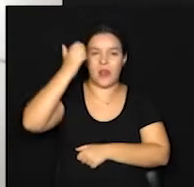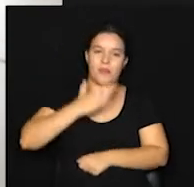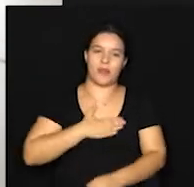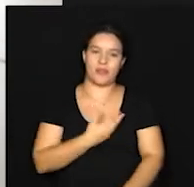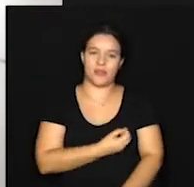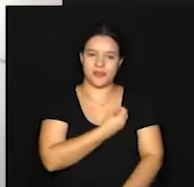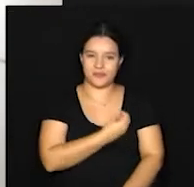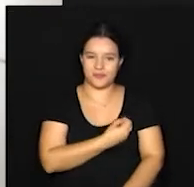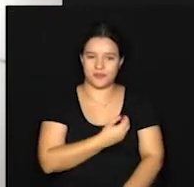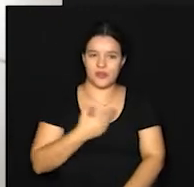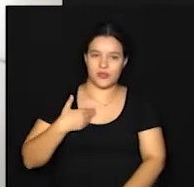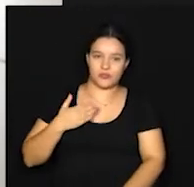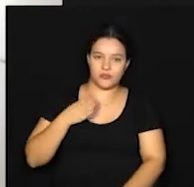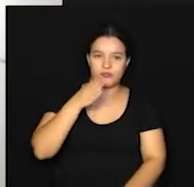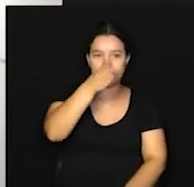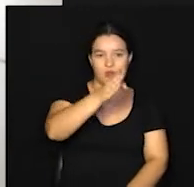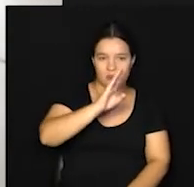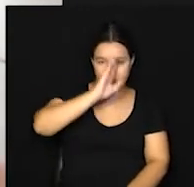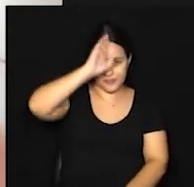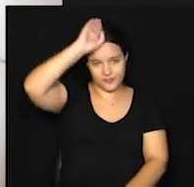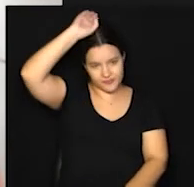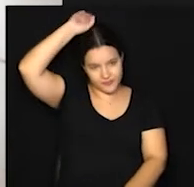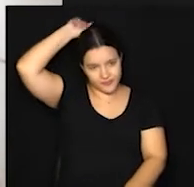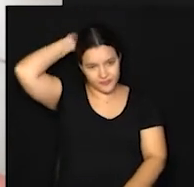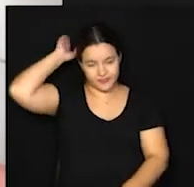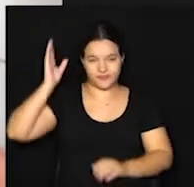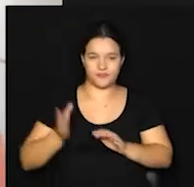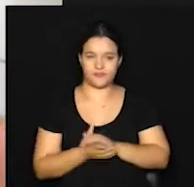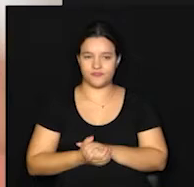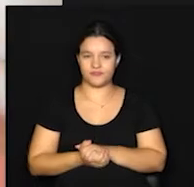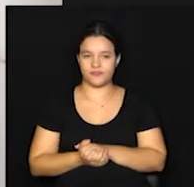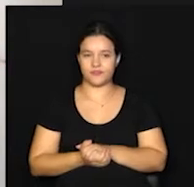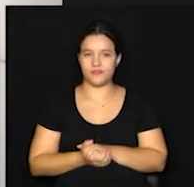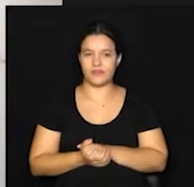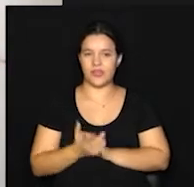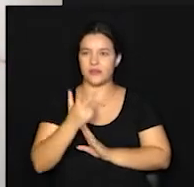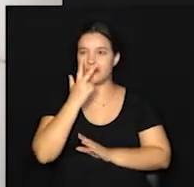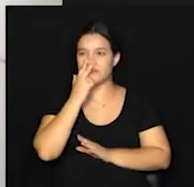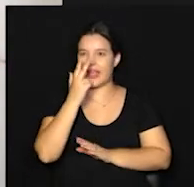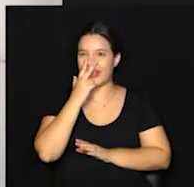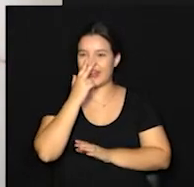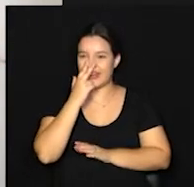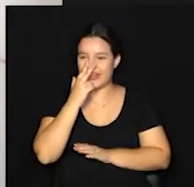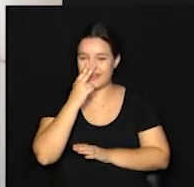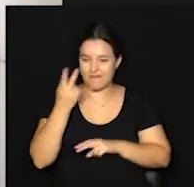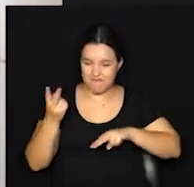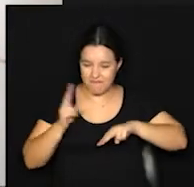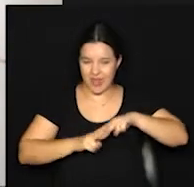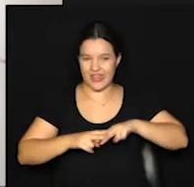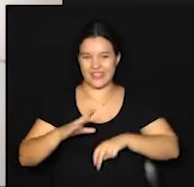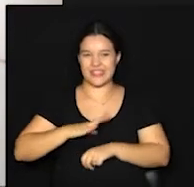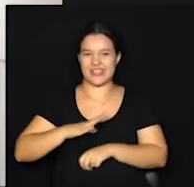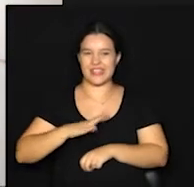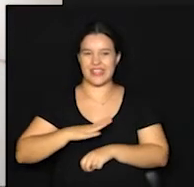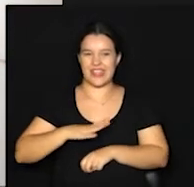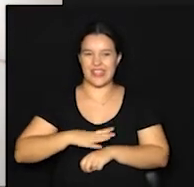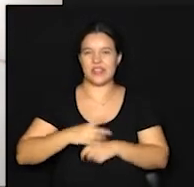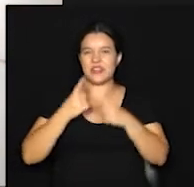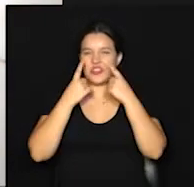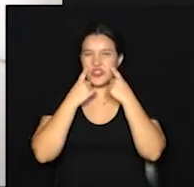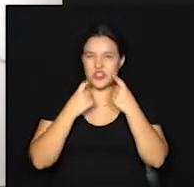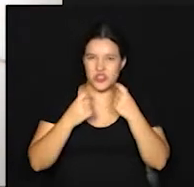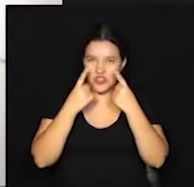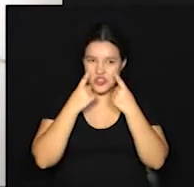Porque quando eu fui para Roma, eu saí daquele entorno em que eu estava, que era